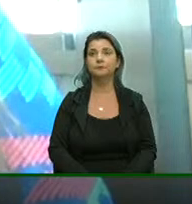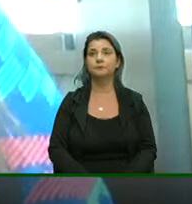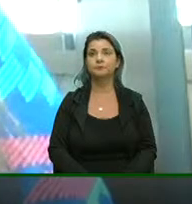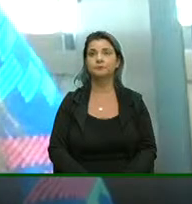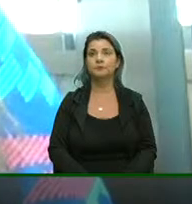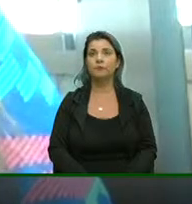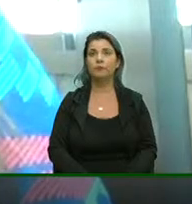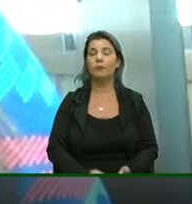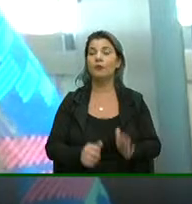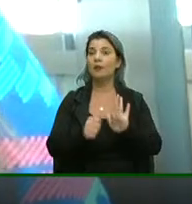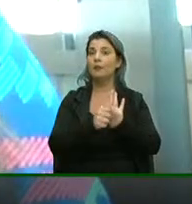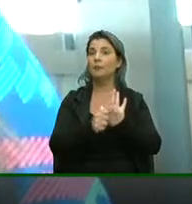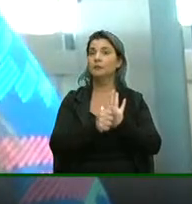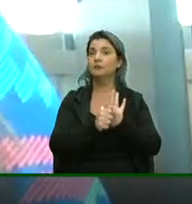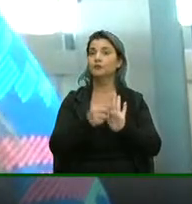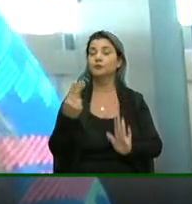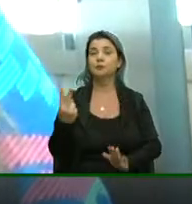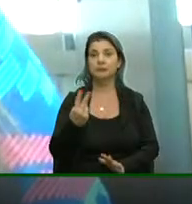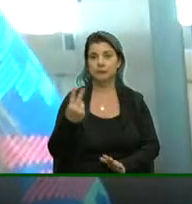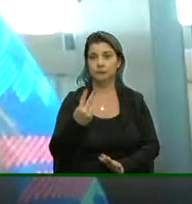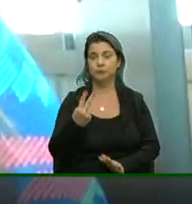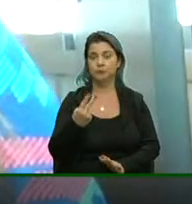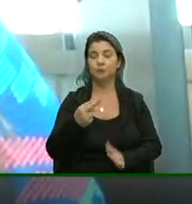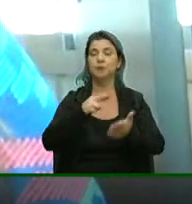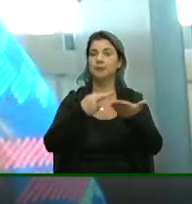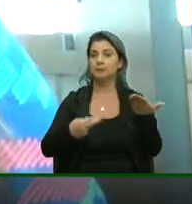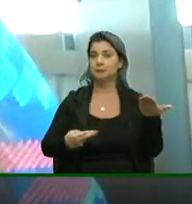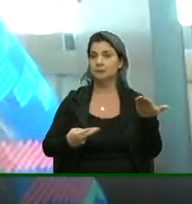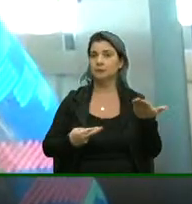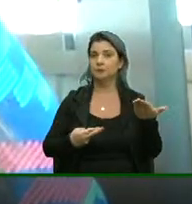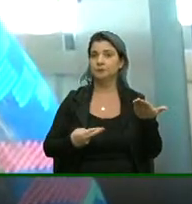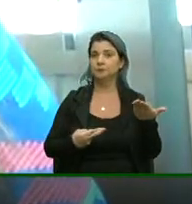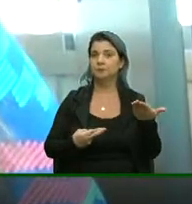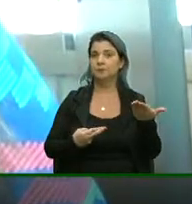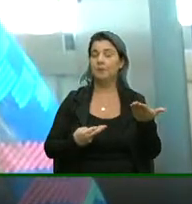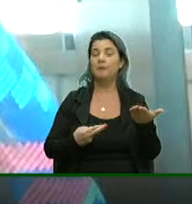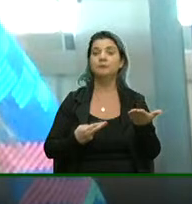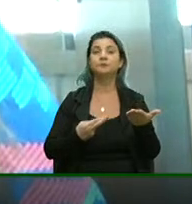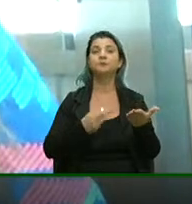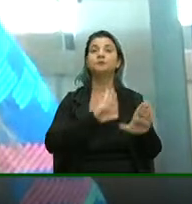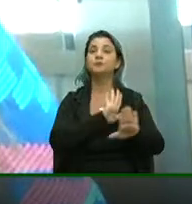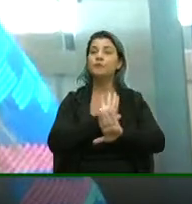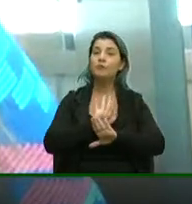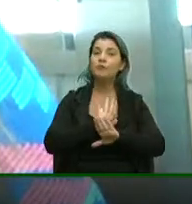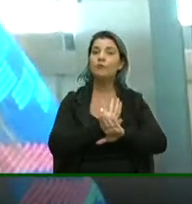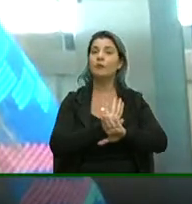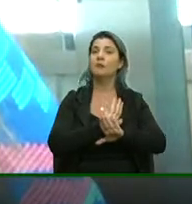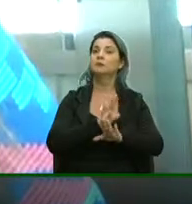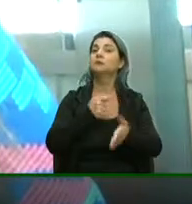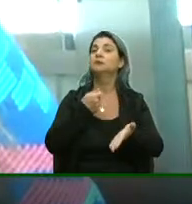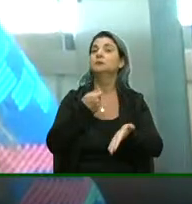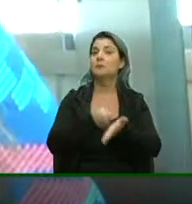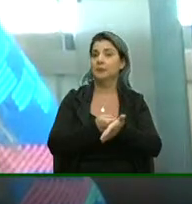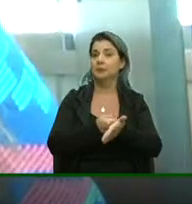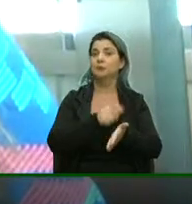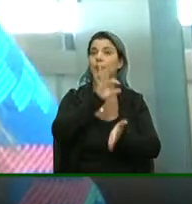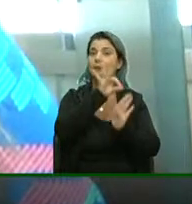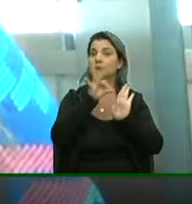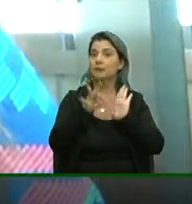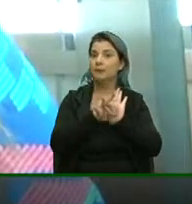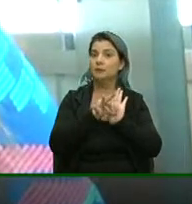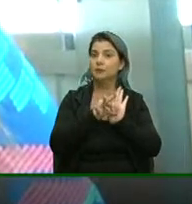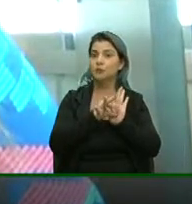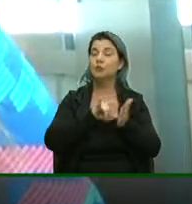O artigo 2º passa a ter a seguinte redação. O contribuinte que, até a data da publicação dessa lei, tiver pago a taxa